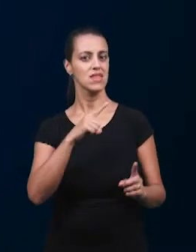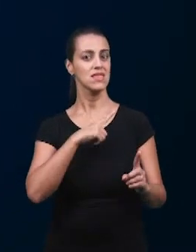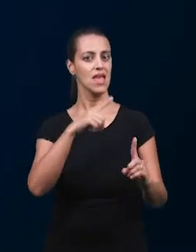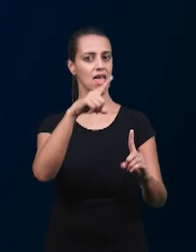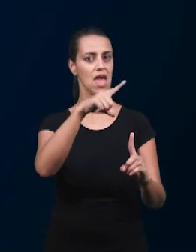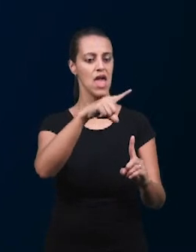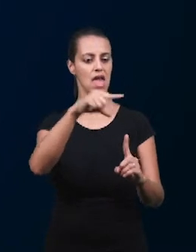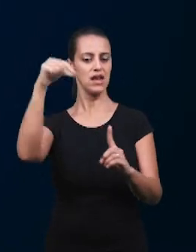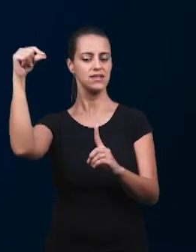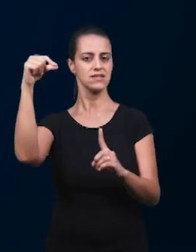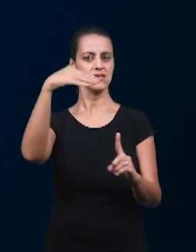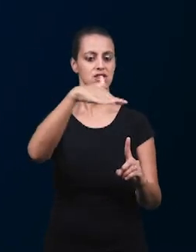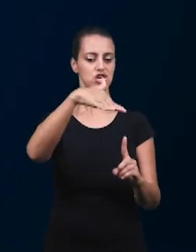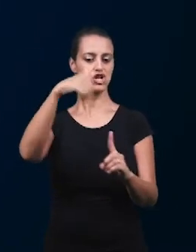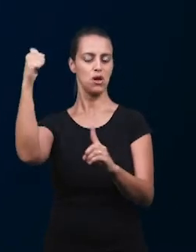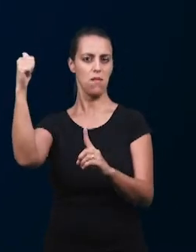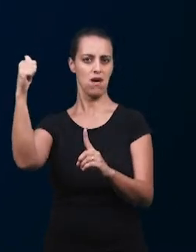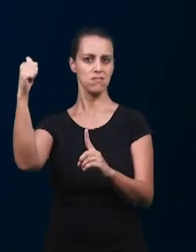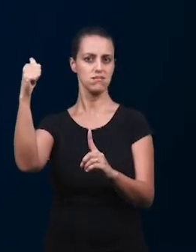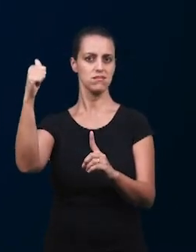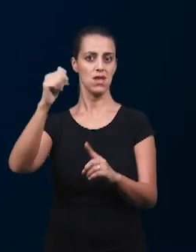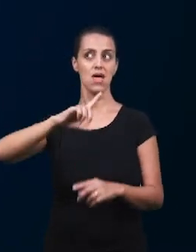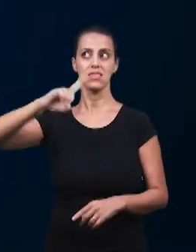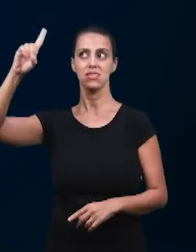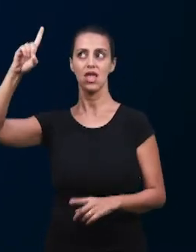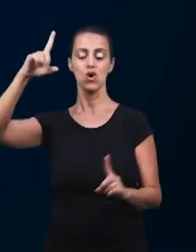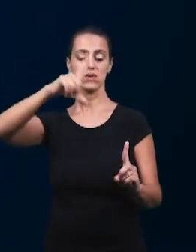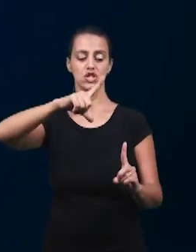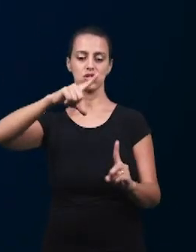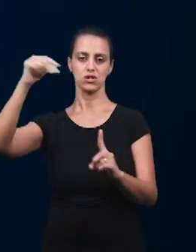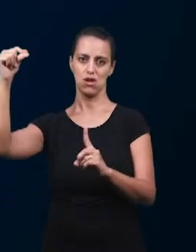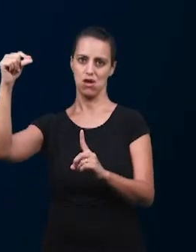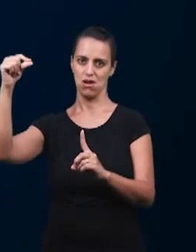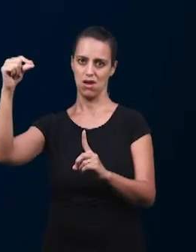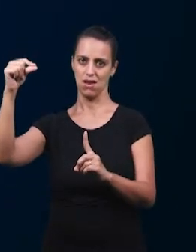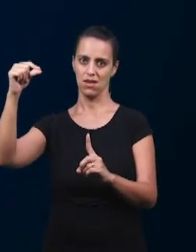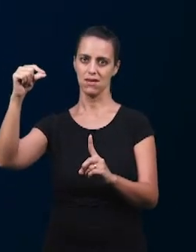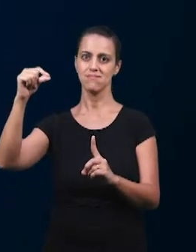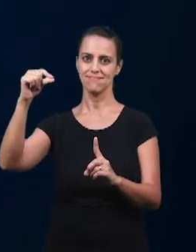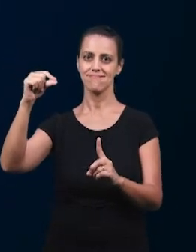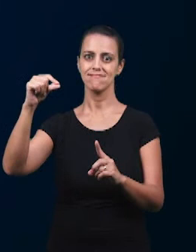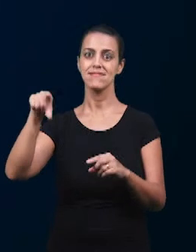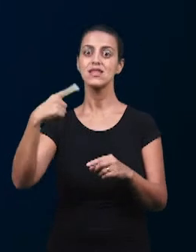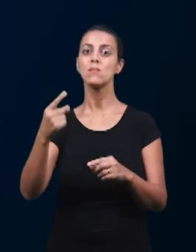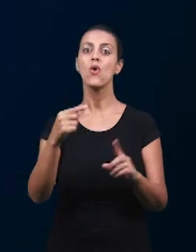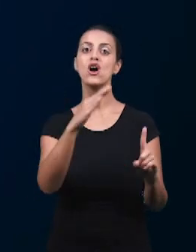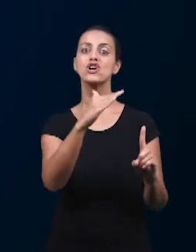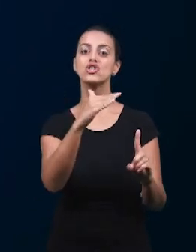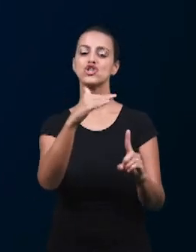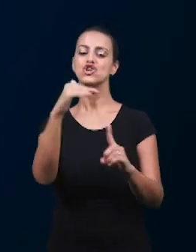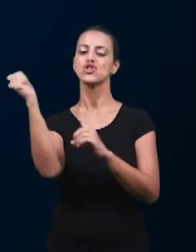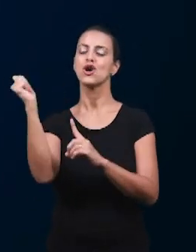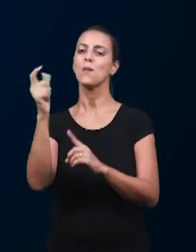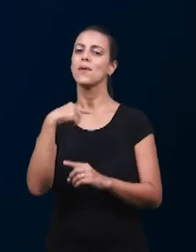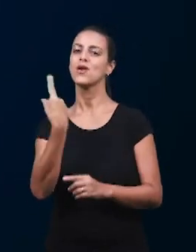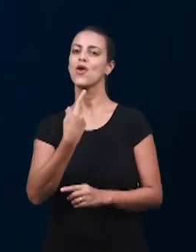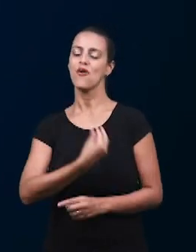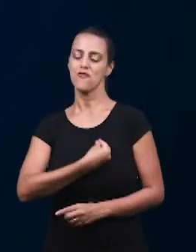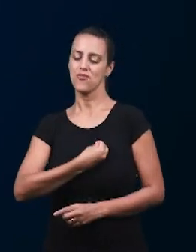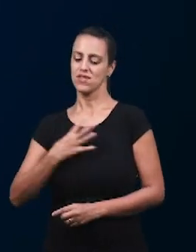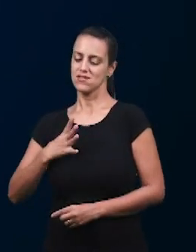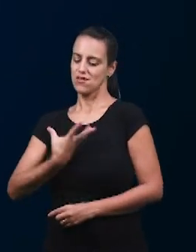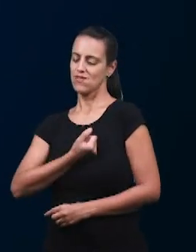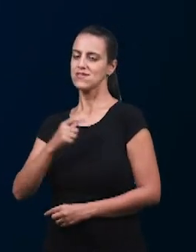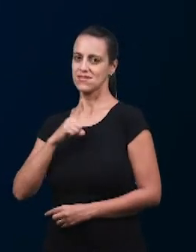a eleição e o chamado. Ou seja, é Deus quem elege o homem e chama a cada um de nós para vivermos